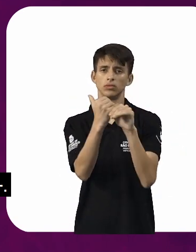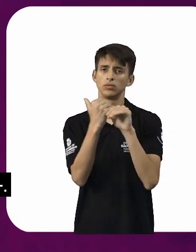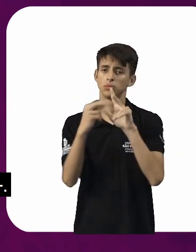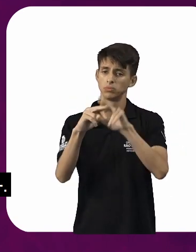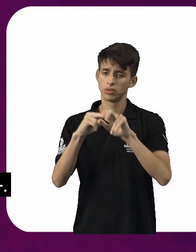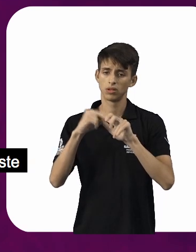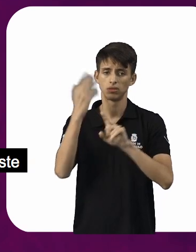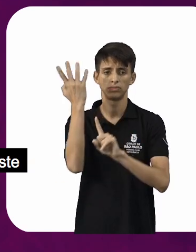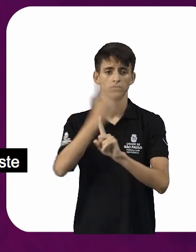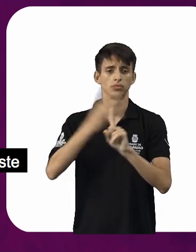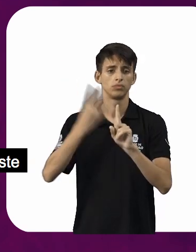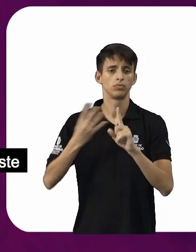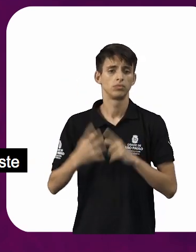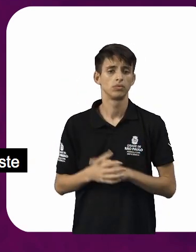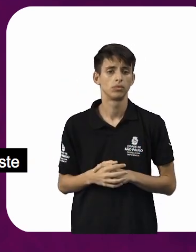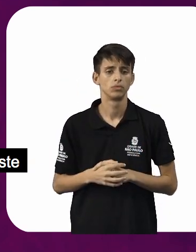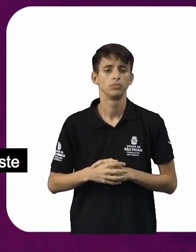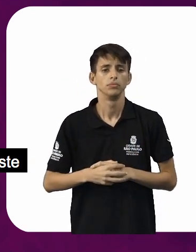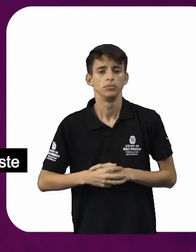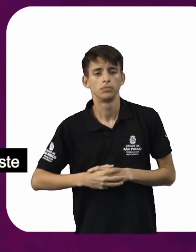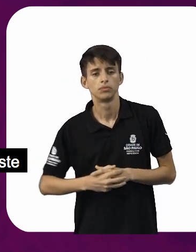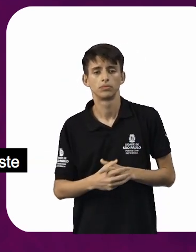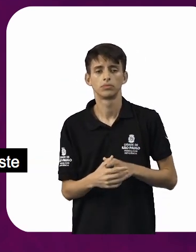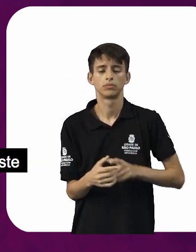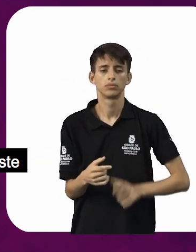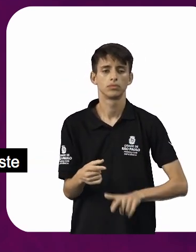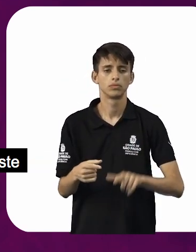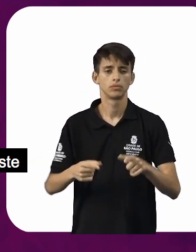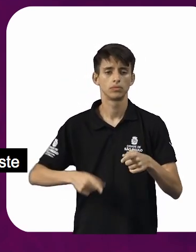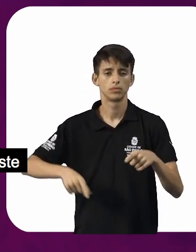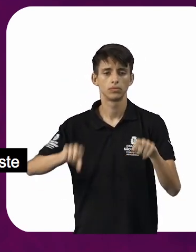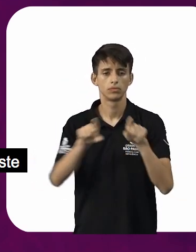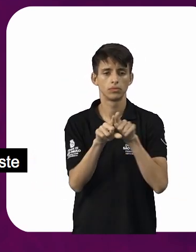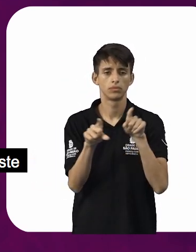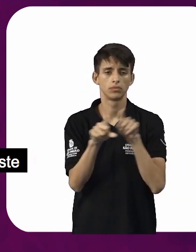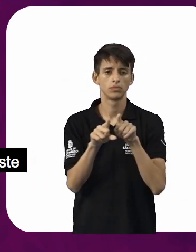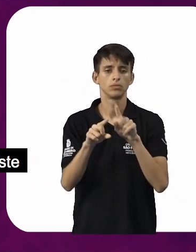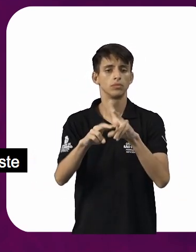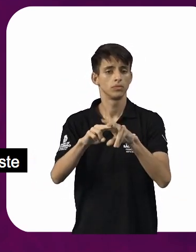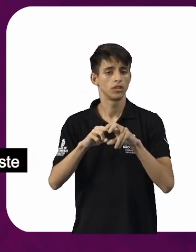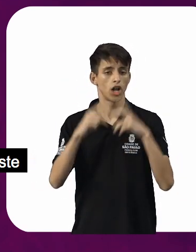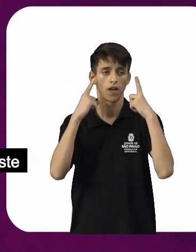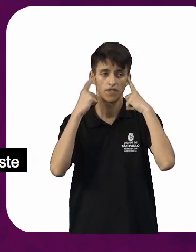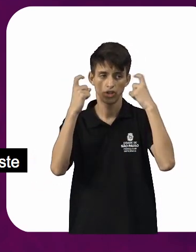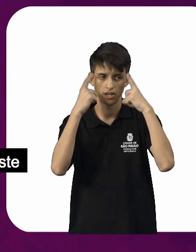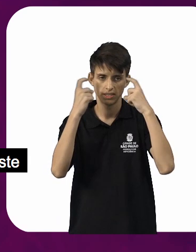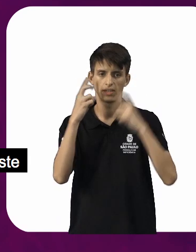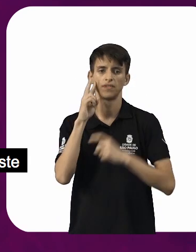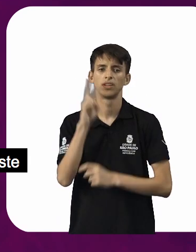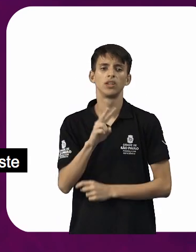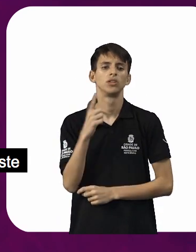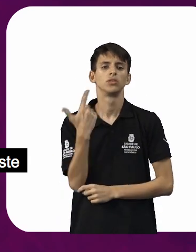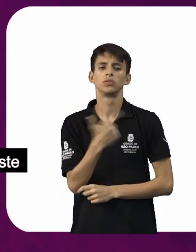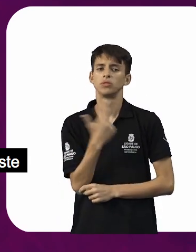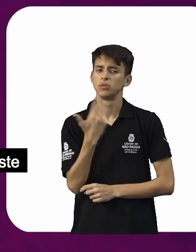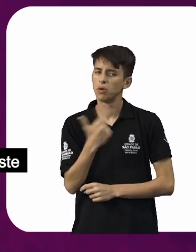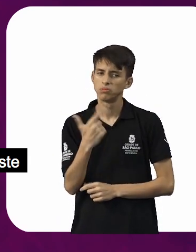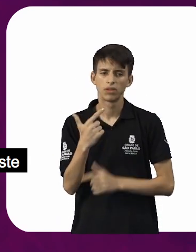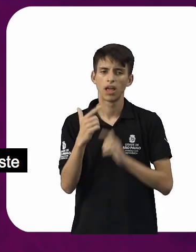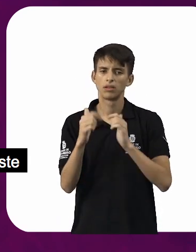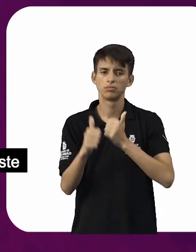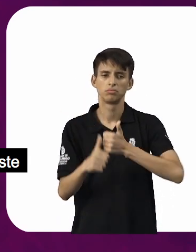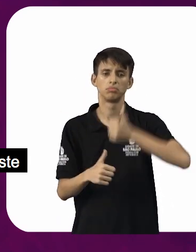sermos LGBTI+. Mesmo porque, né, Paulo? Beatriz Pereira. Pelos índices de violência, não existe privilégio